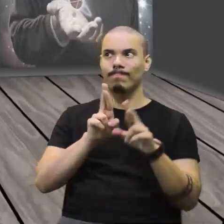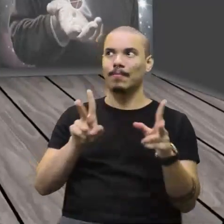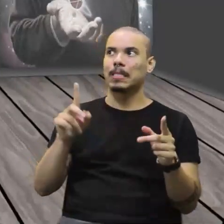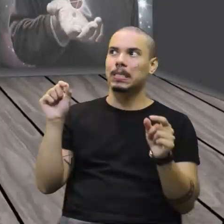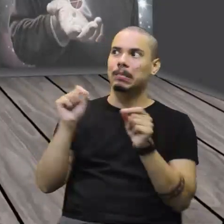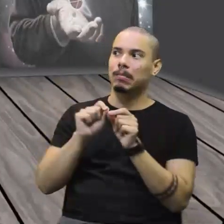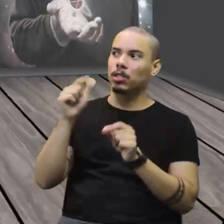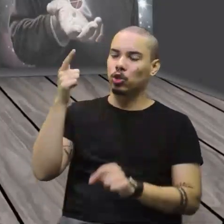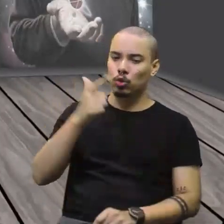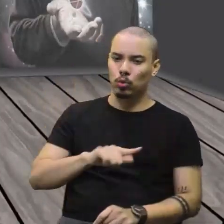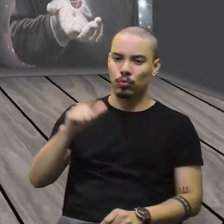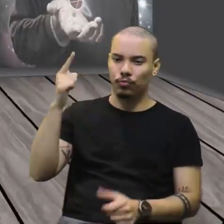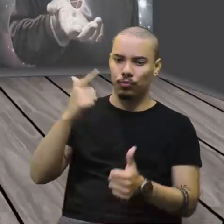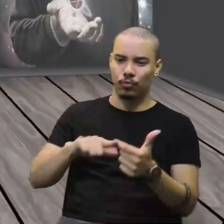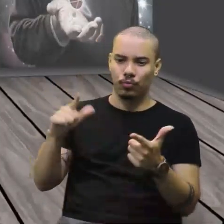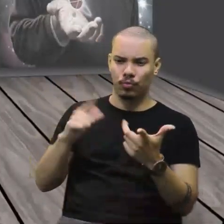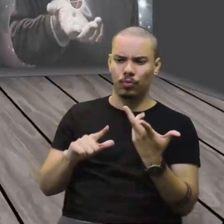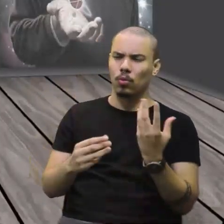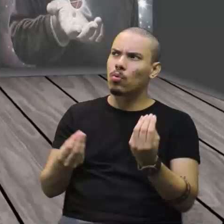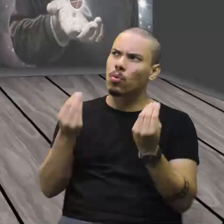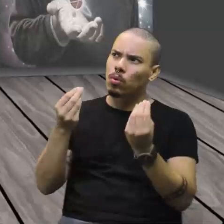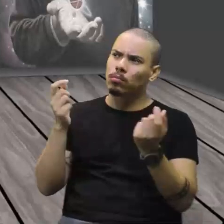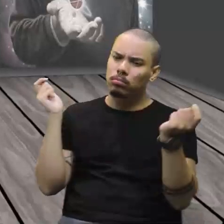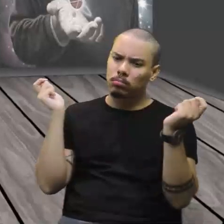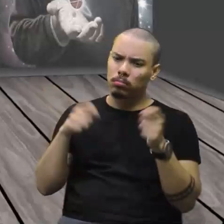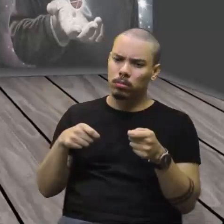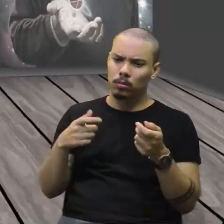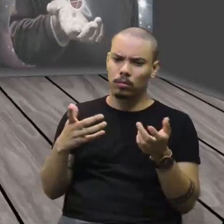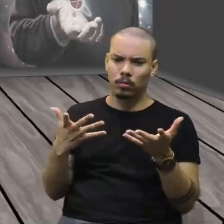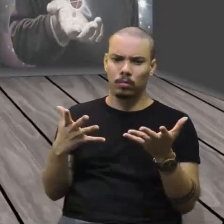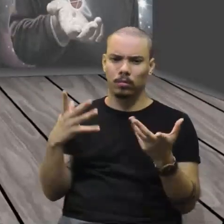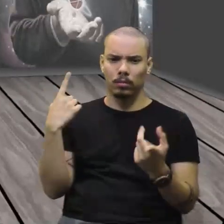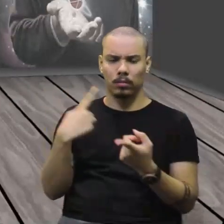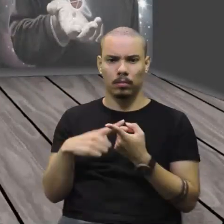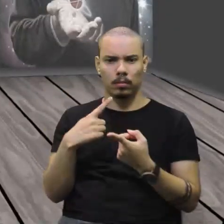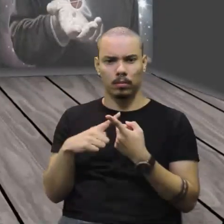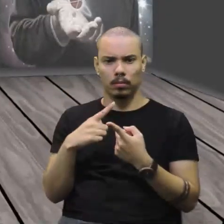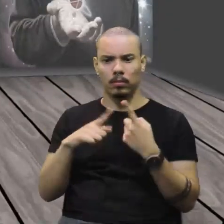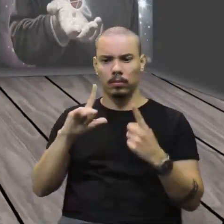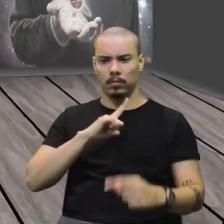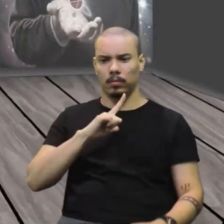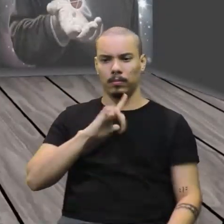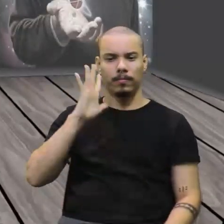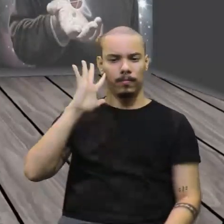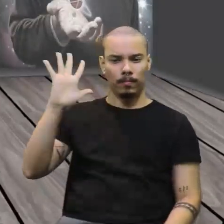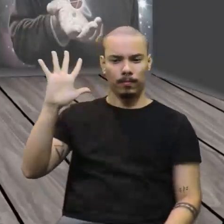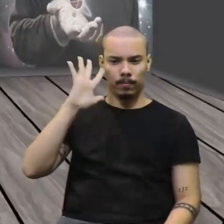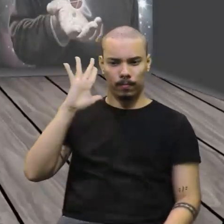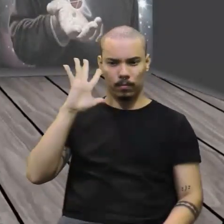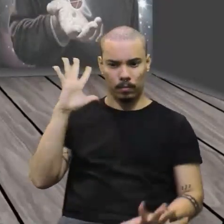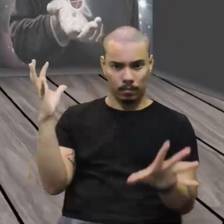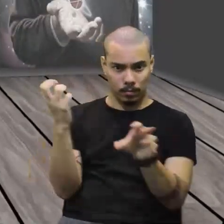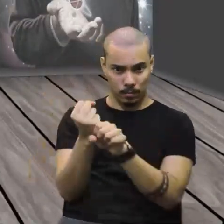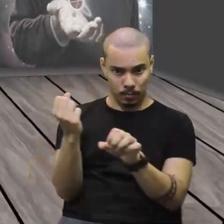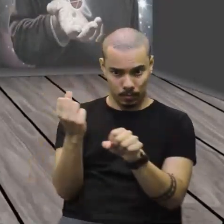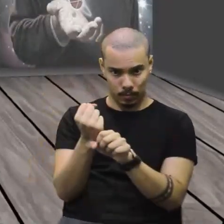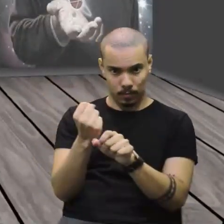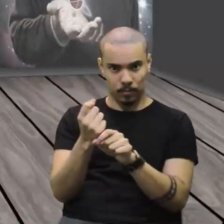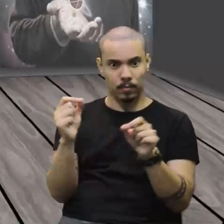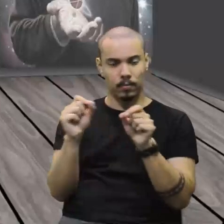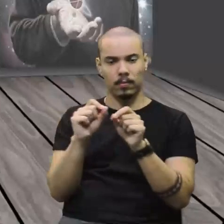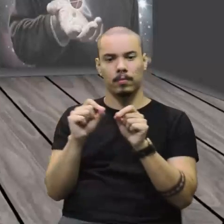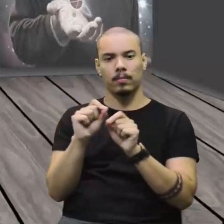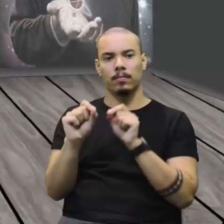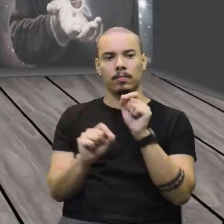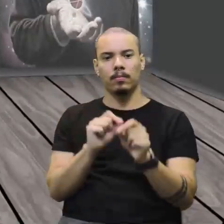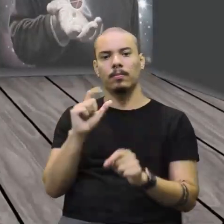novo resultado diferente. Fala, mas como é que pode? Gente, essa teoria relativística, esses cálculos são feitos,